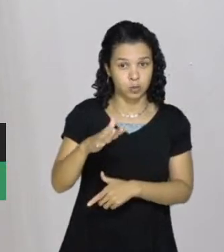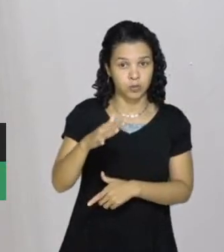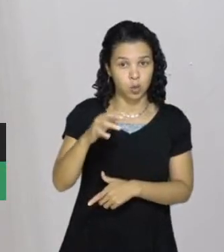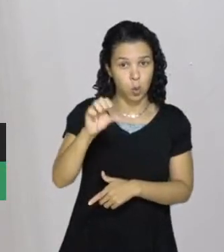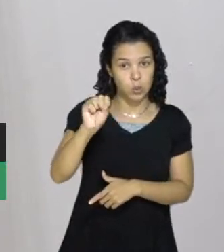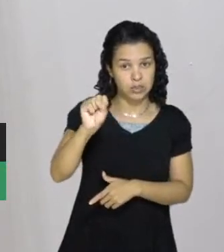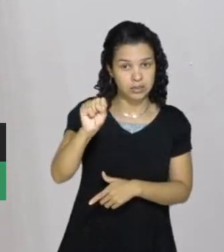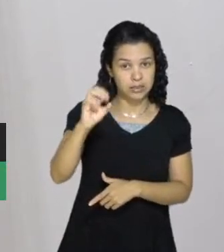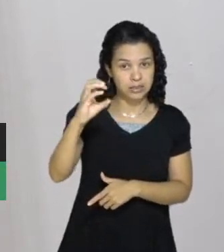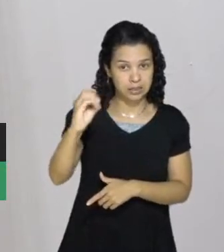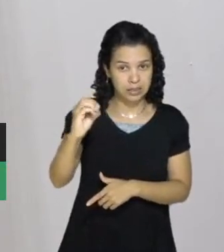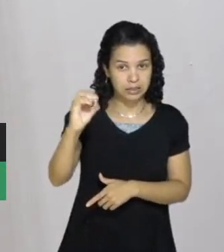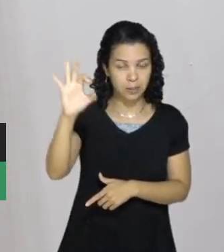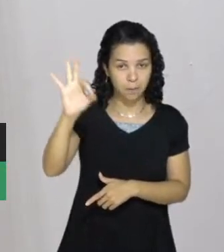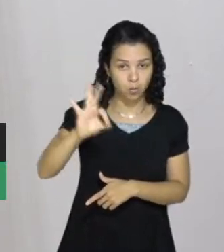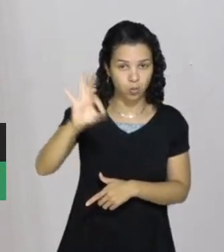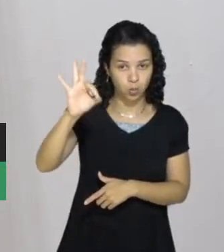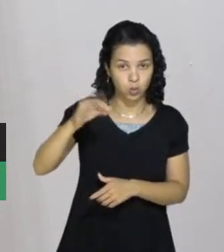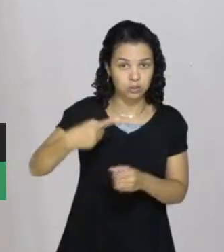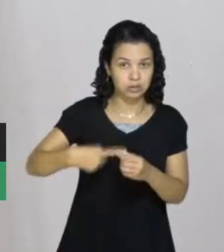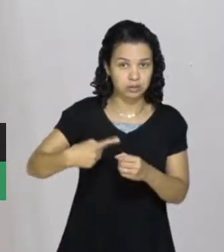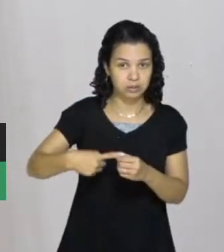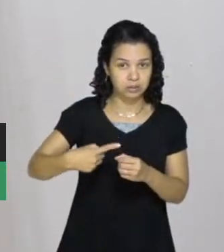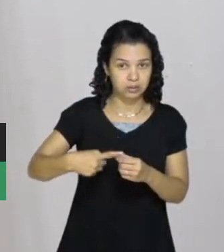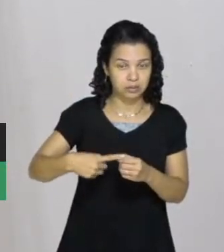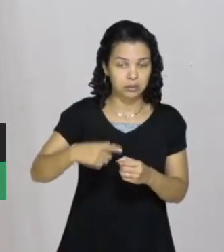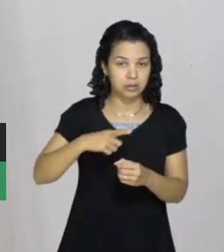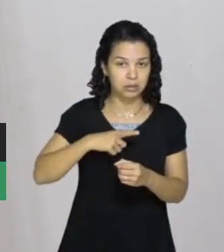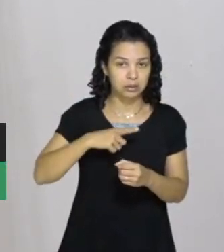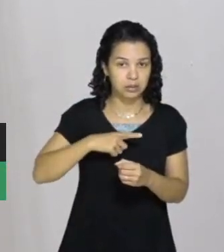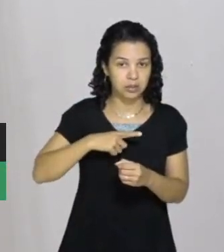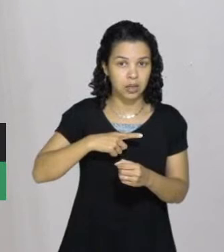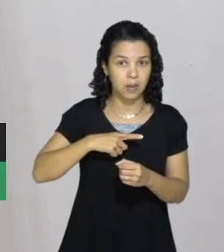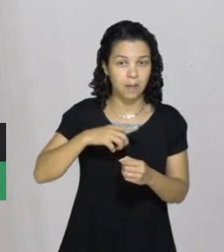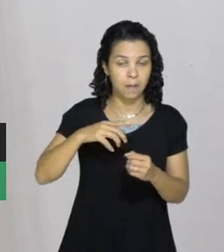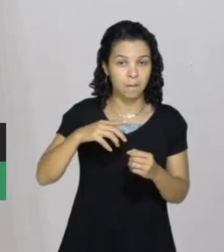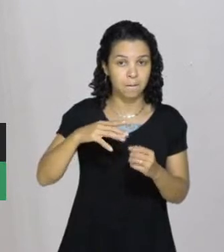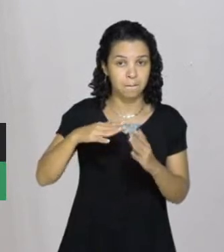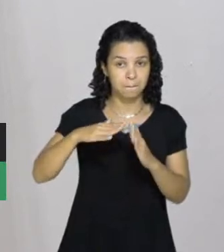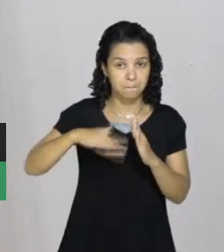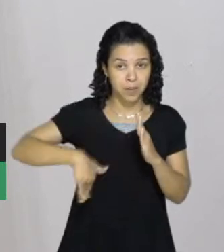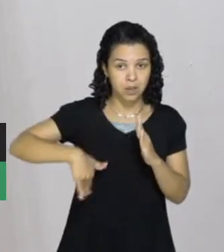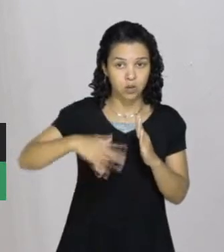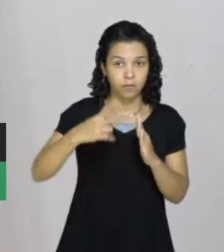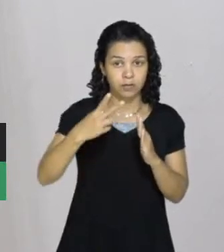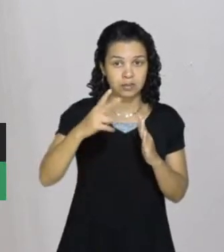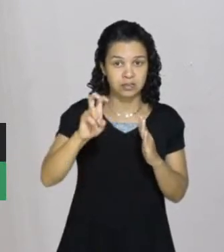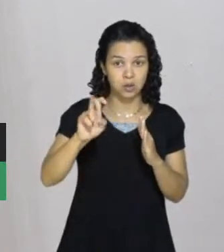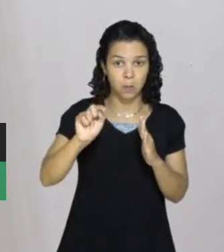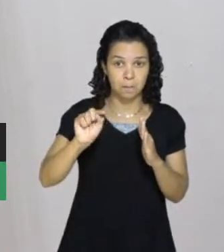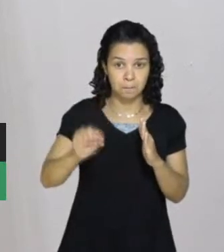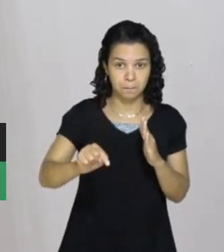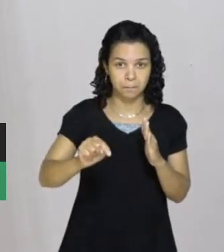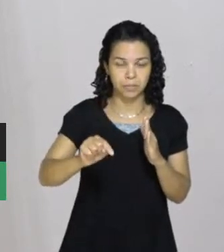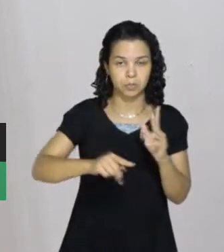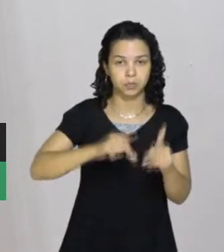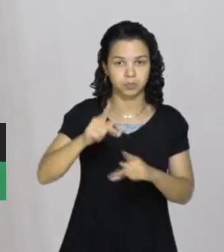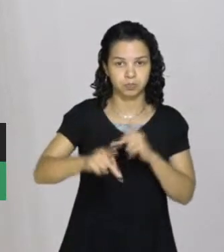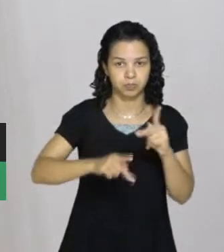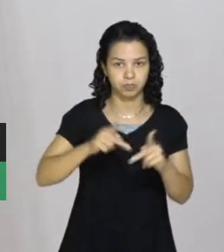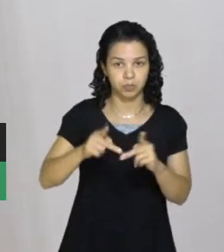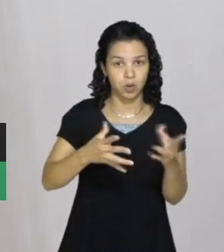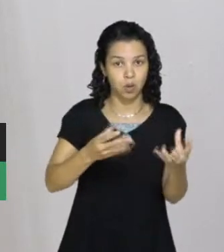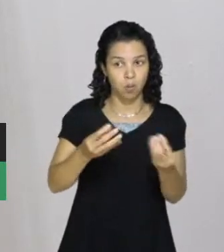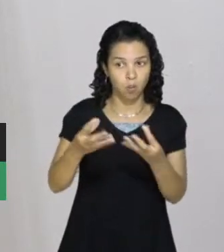nossas cidades têm menos de 25 mil habitantes e a maioria deles vive na área